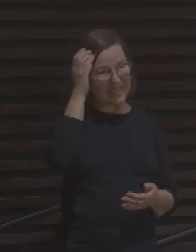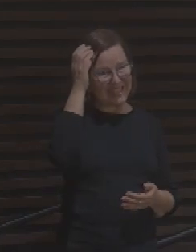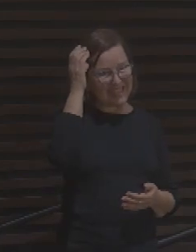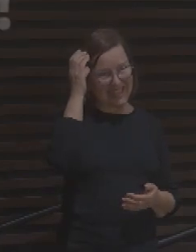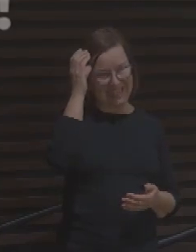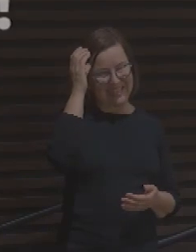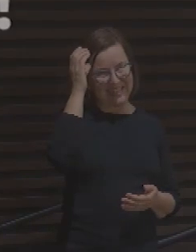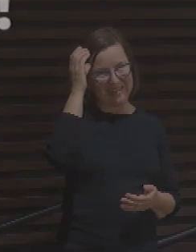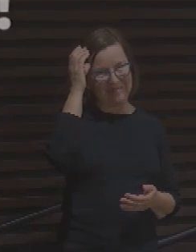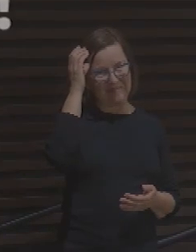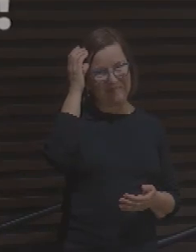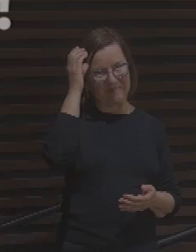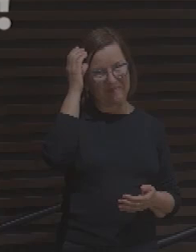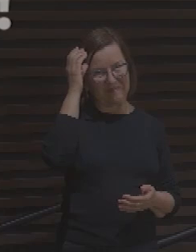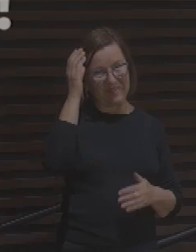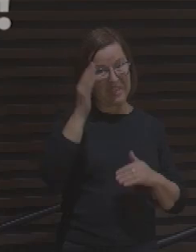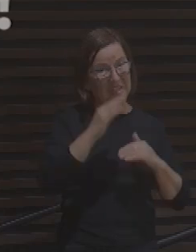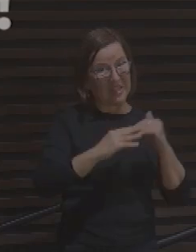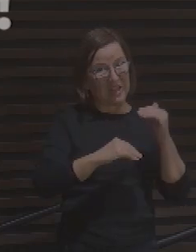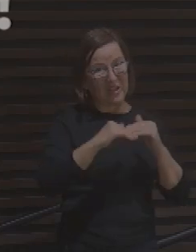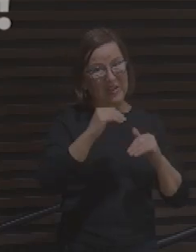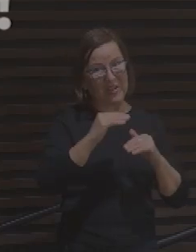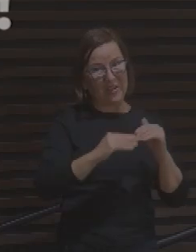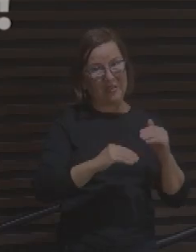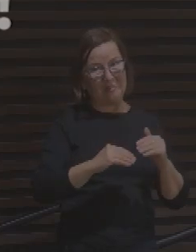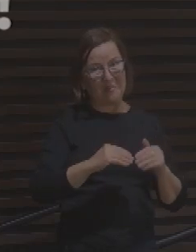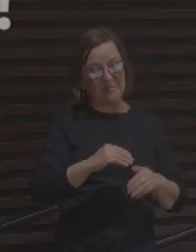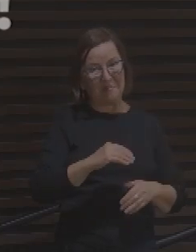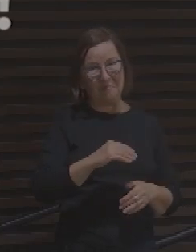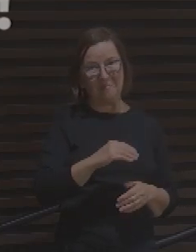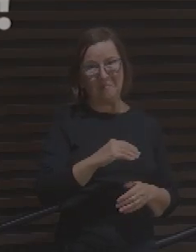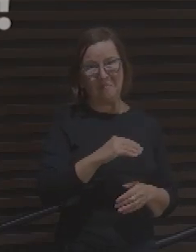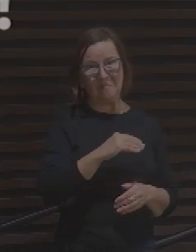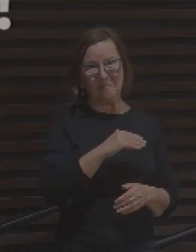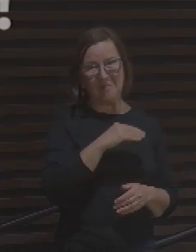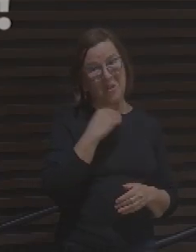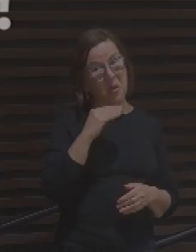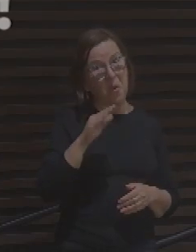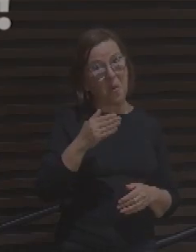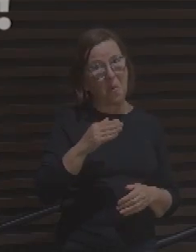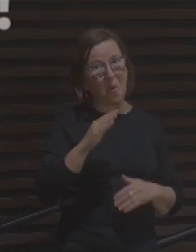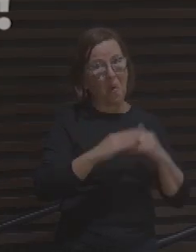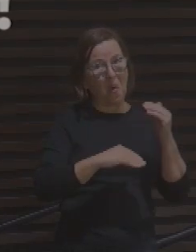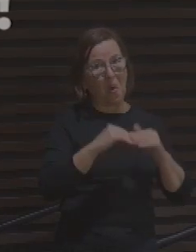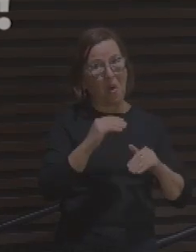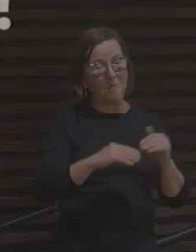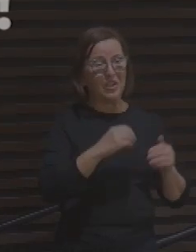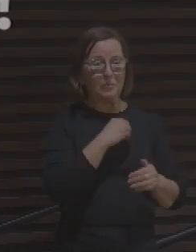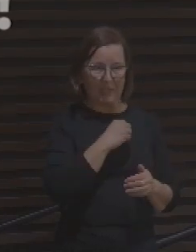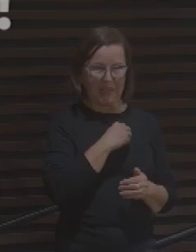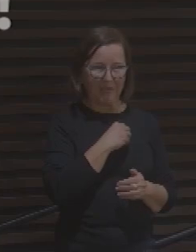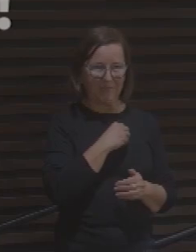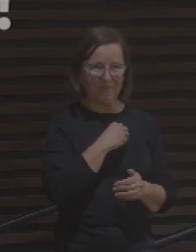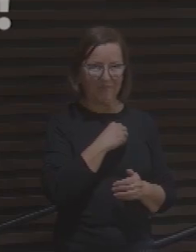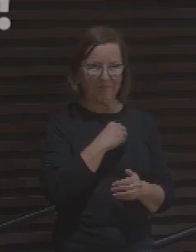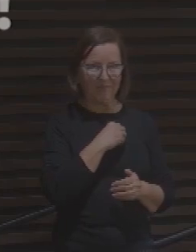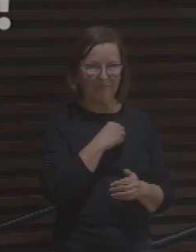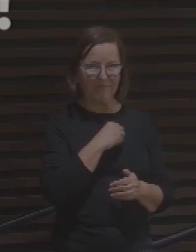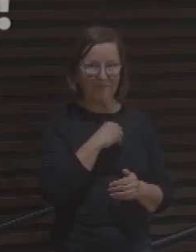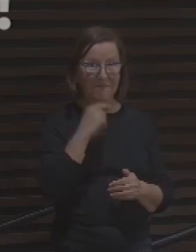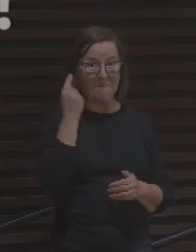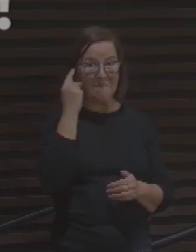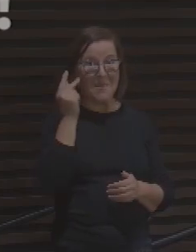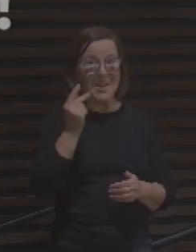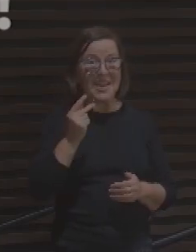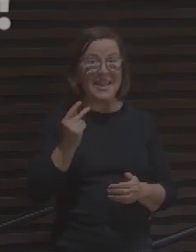consciência de obras mortas ou obras de pecado, para servirmos